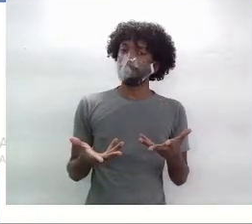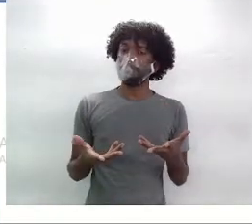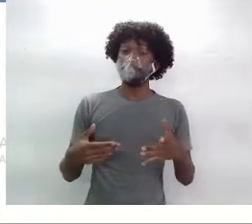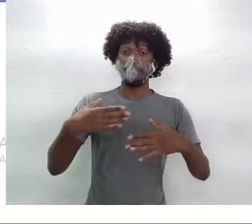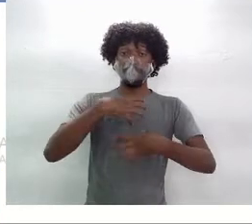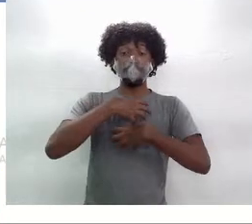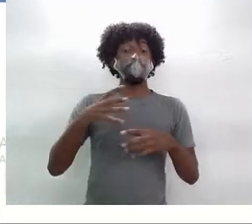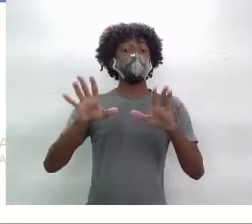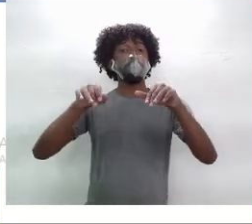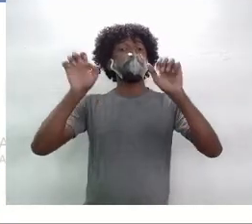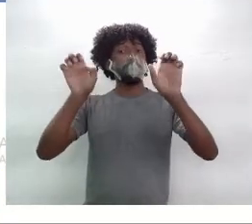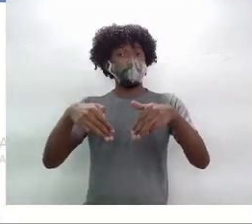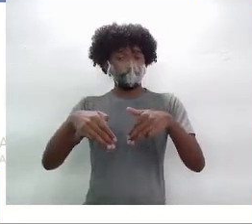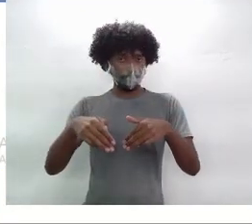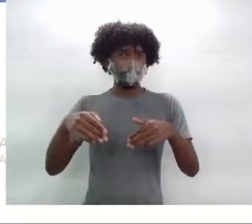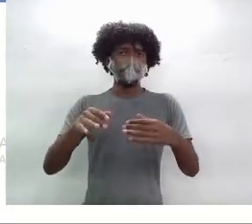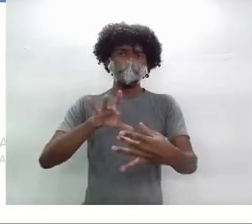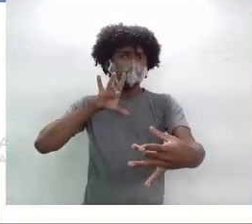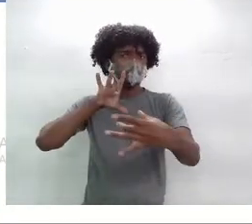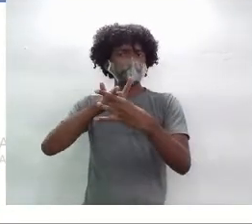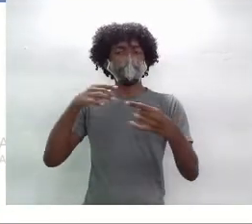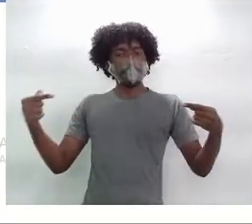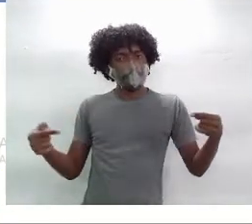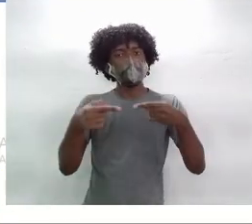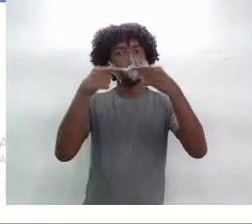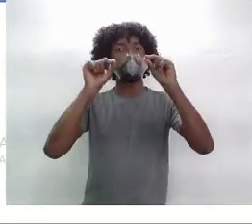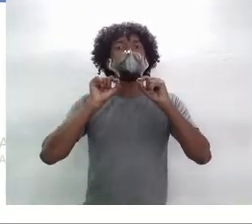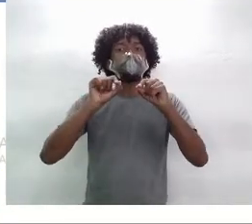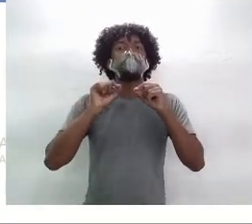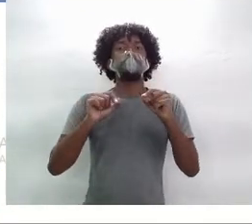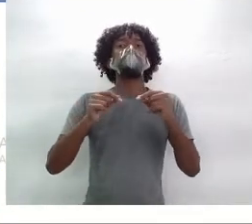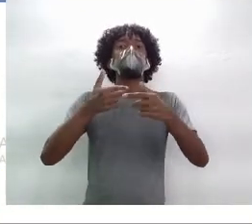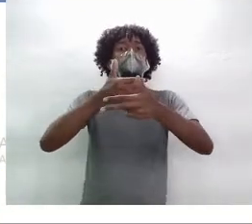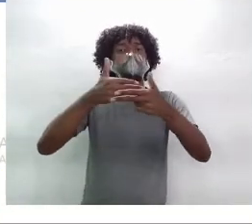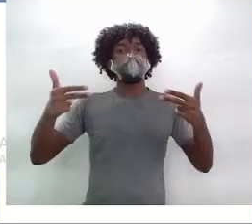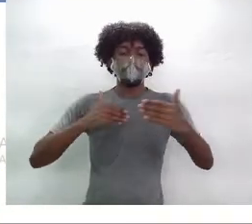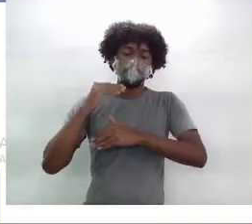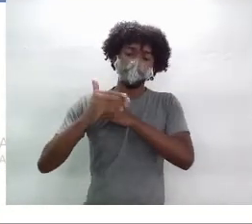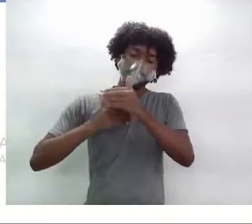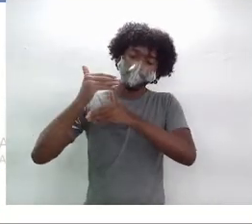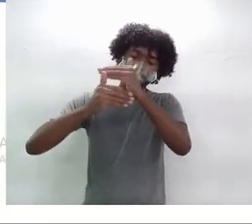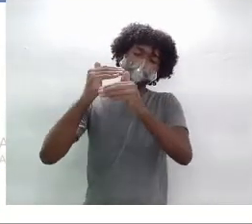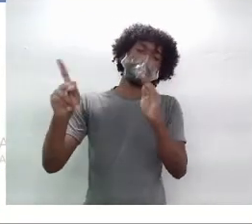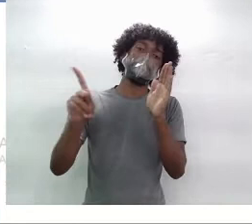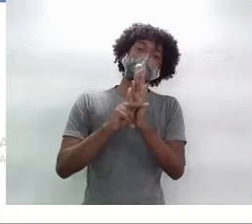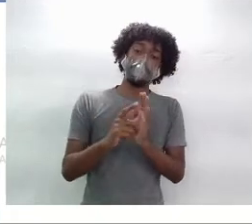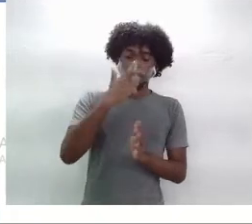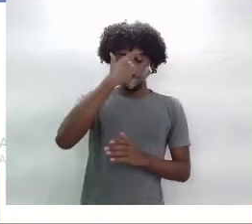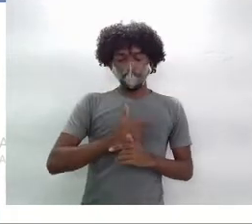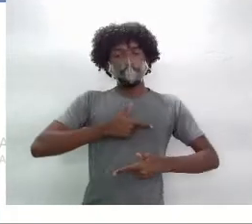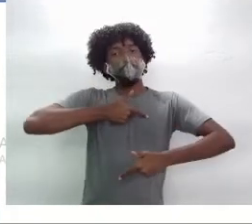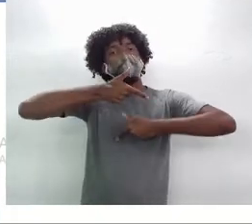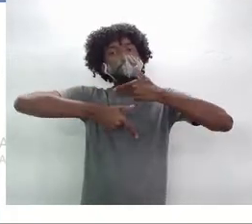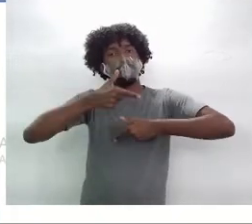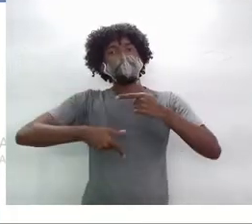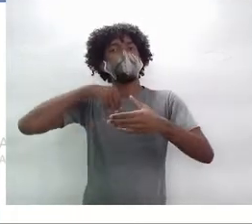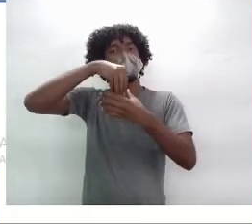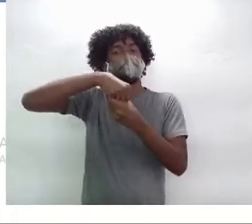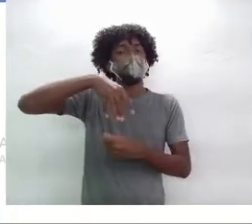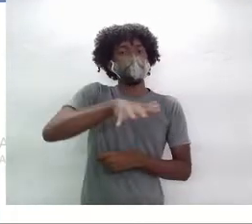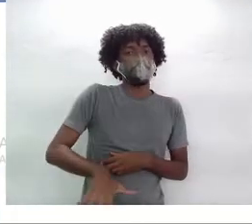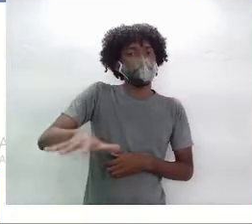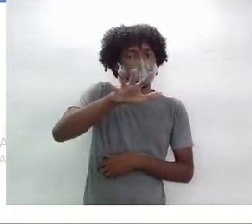está relacionado, certo? A questões do desenvolvimento e a execução em áreas